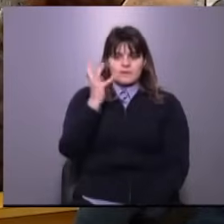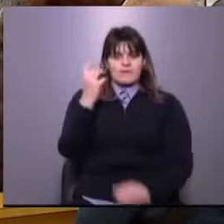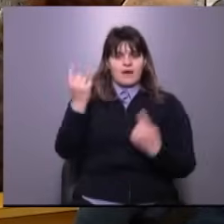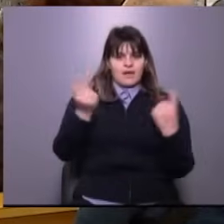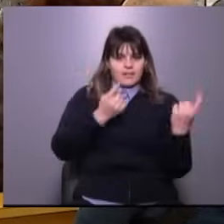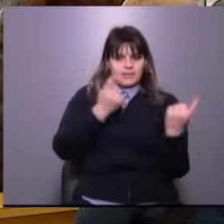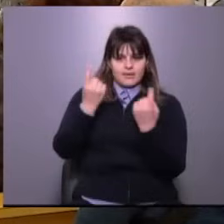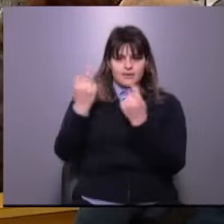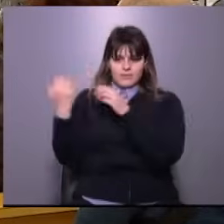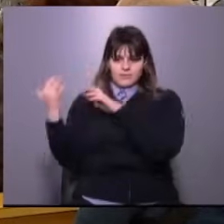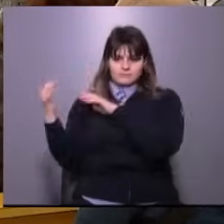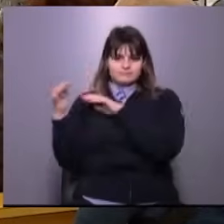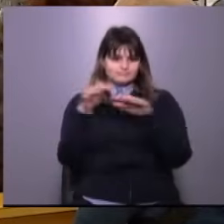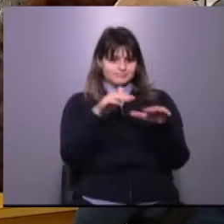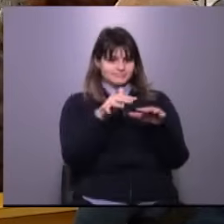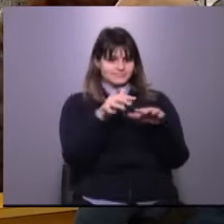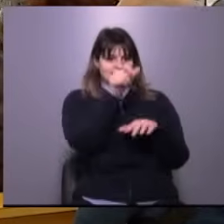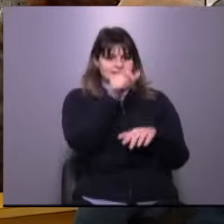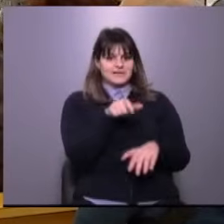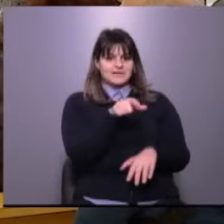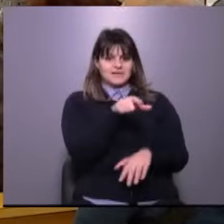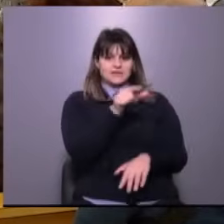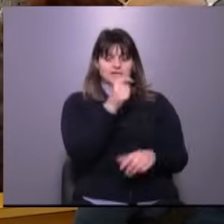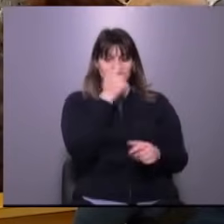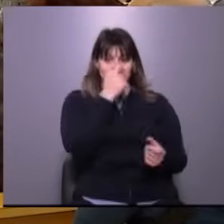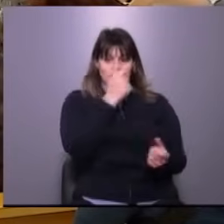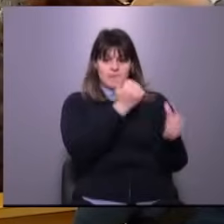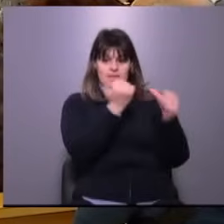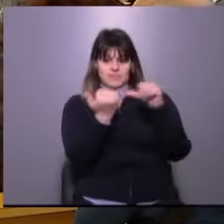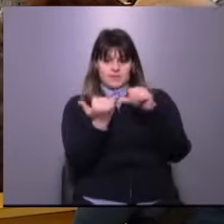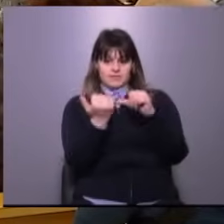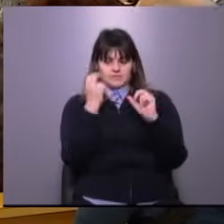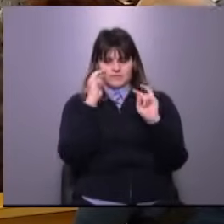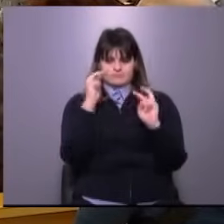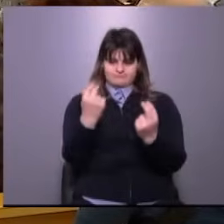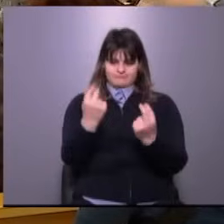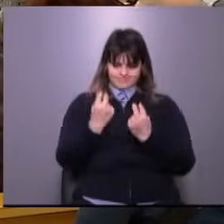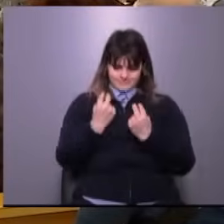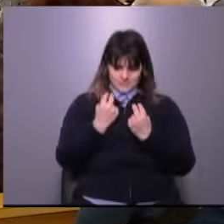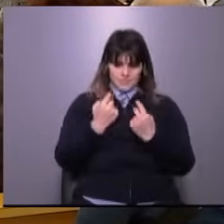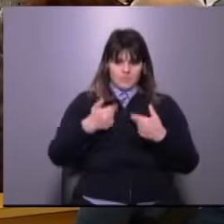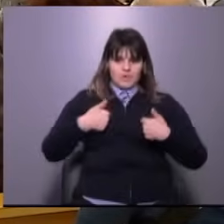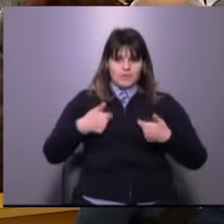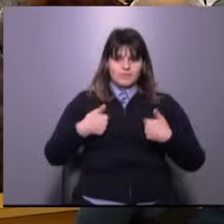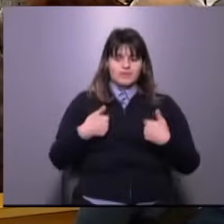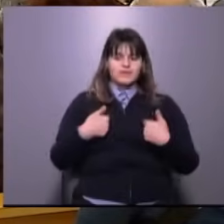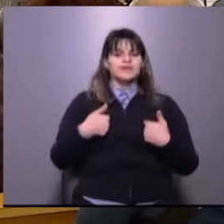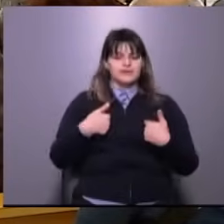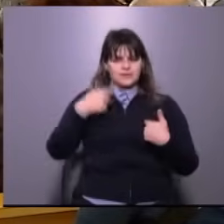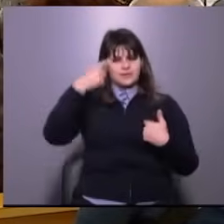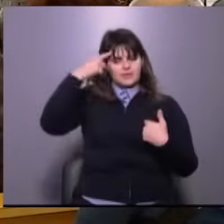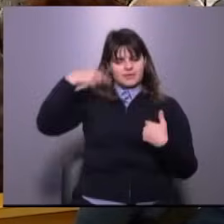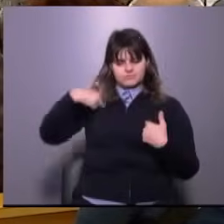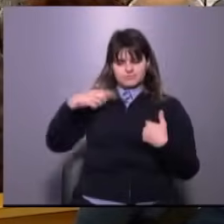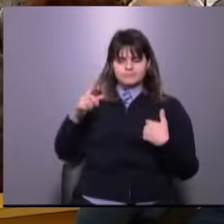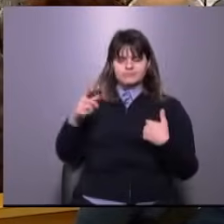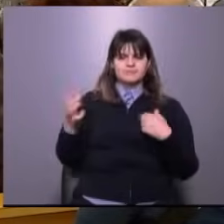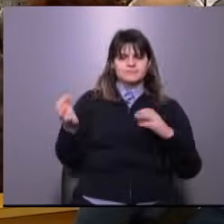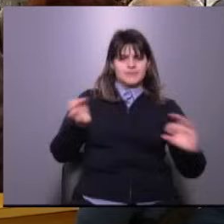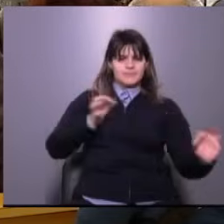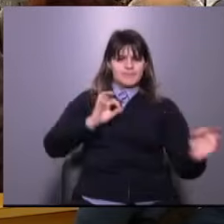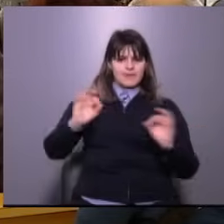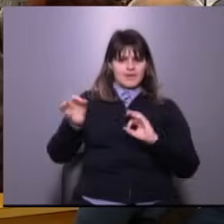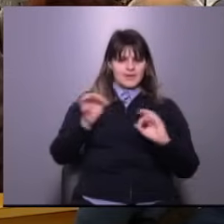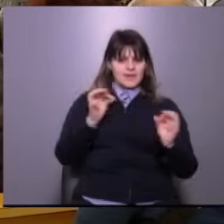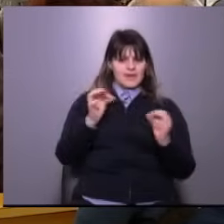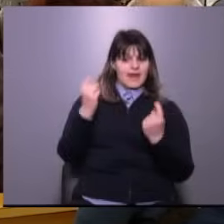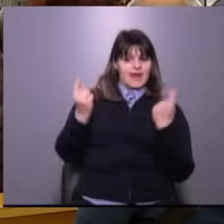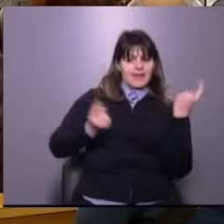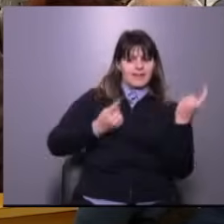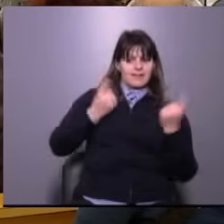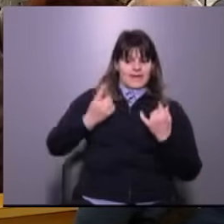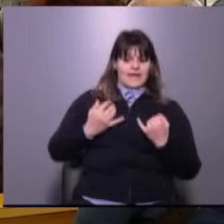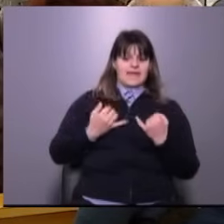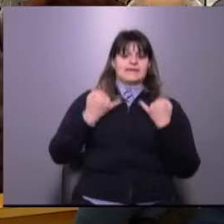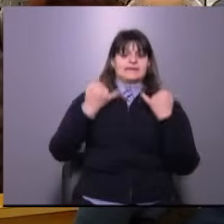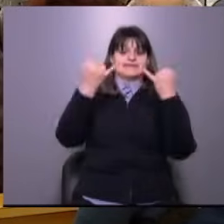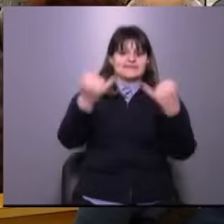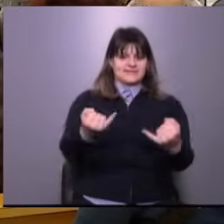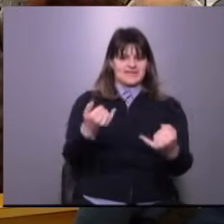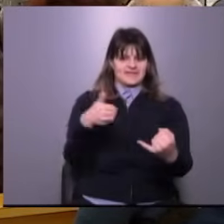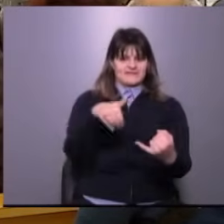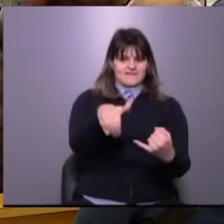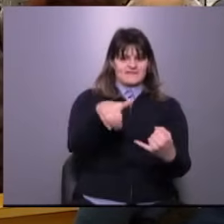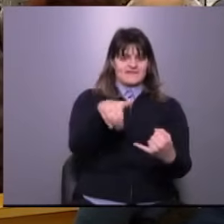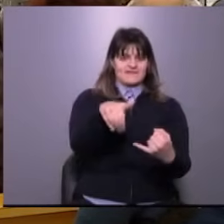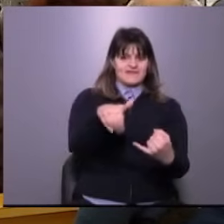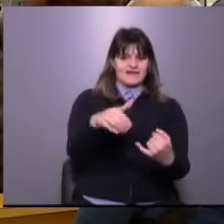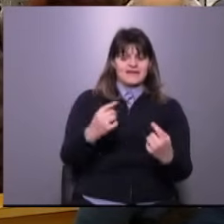mesmo quando as atenções se centram nele, ele está para preparar a vinda de alguém. E